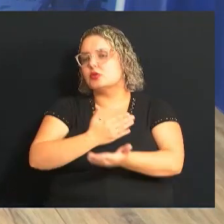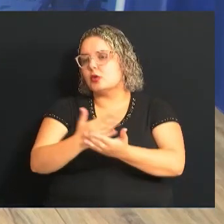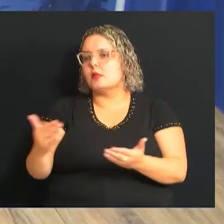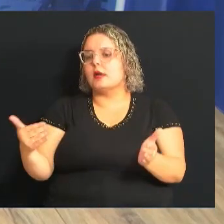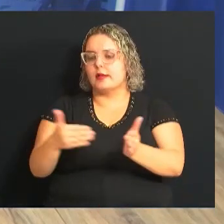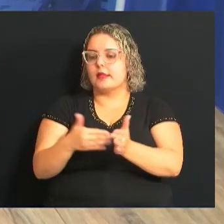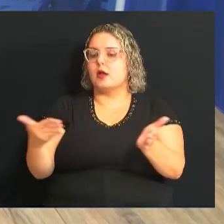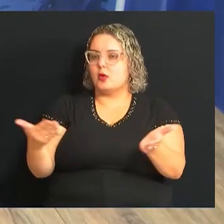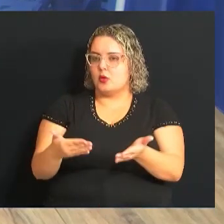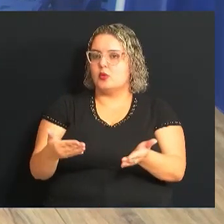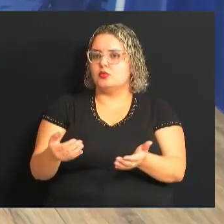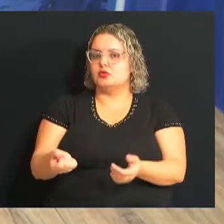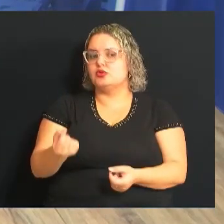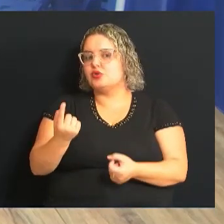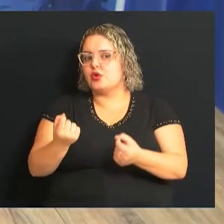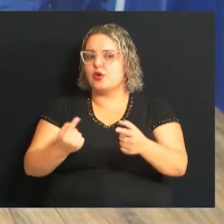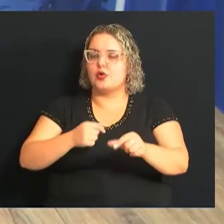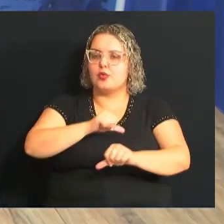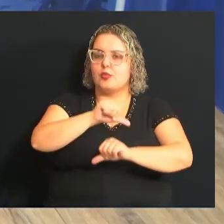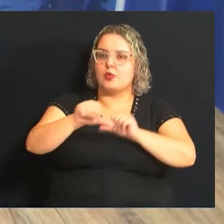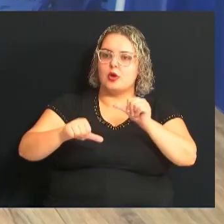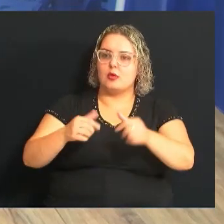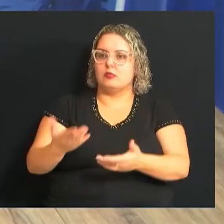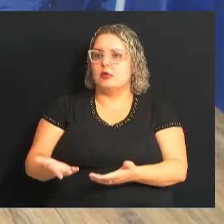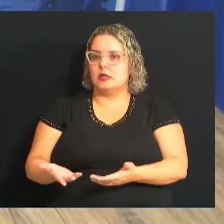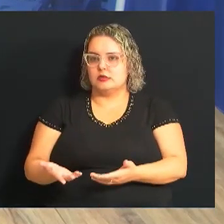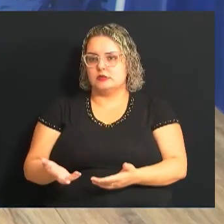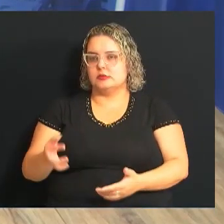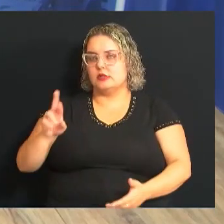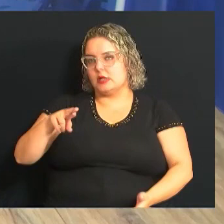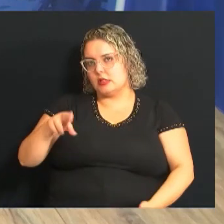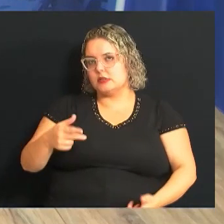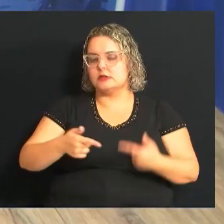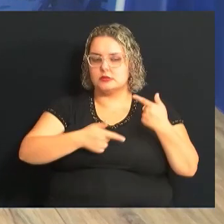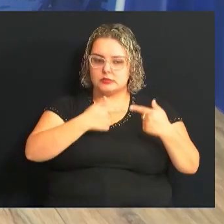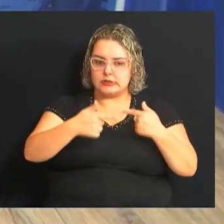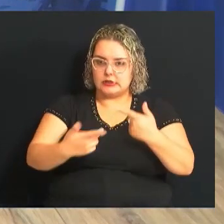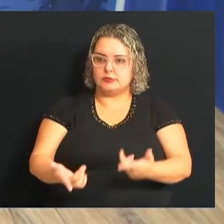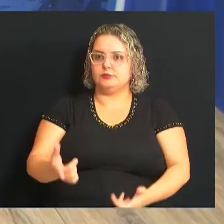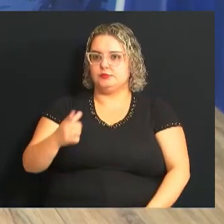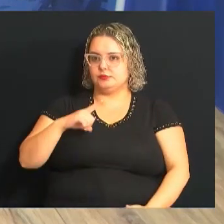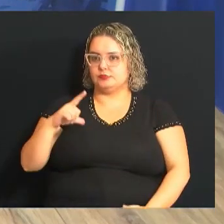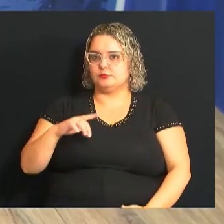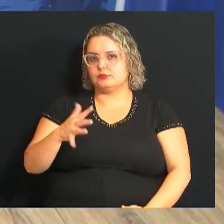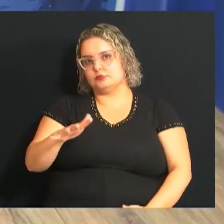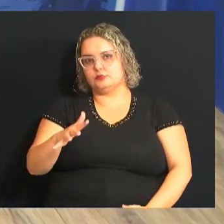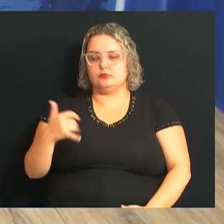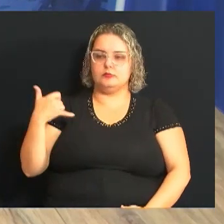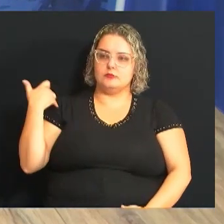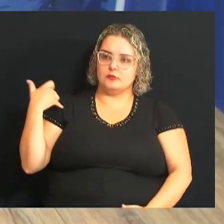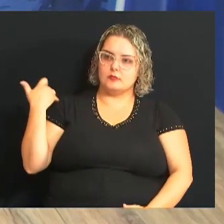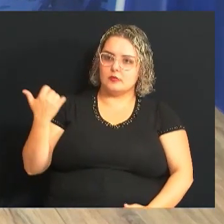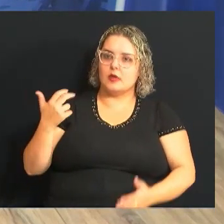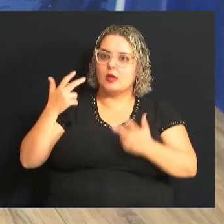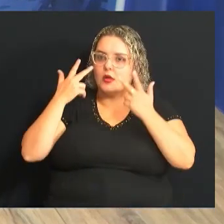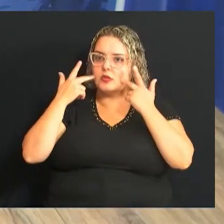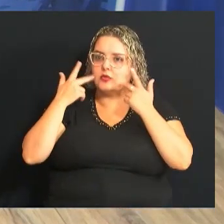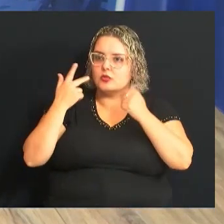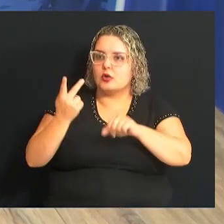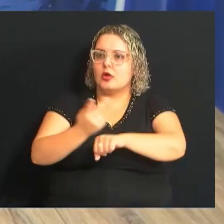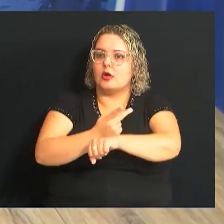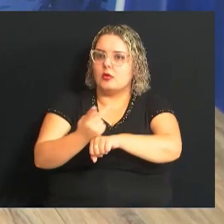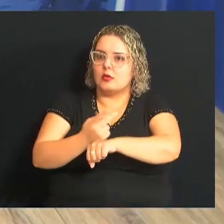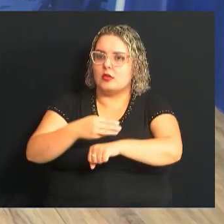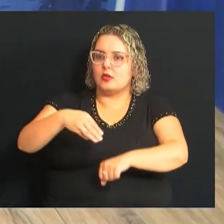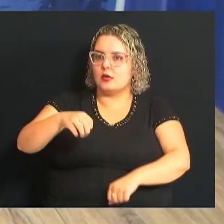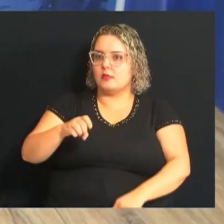hoje, alguma mudança, talvez por conta desta geração, e existe uma média de idade que geralmente procura a